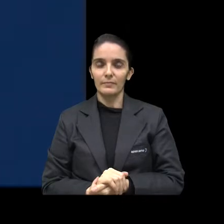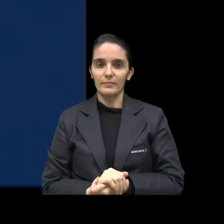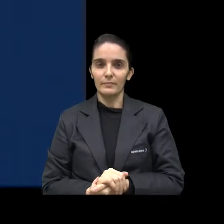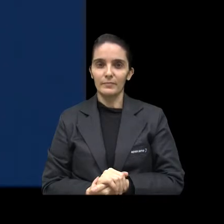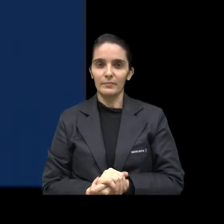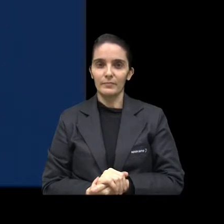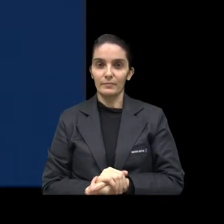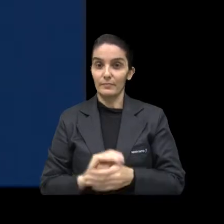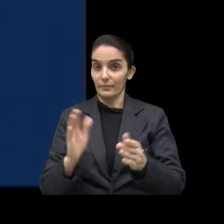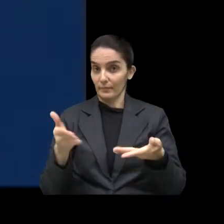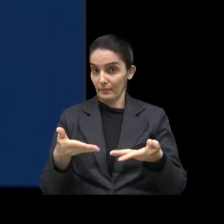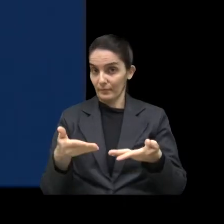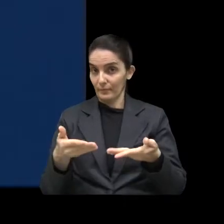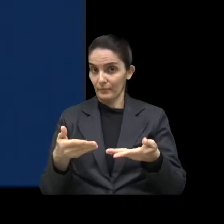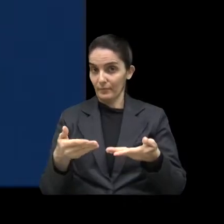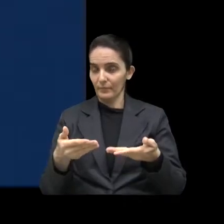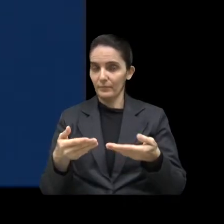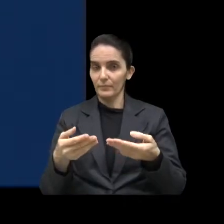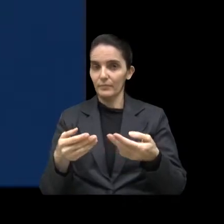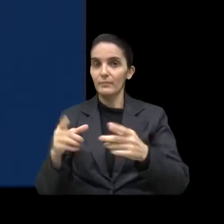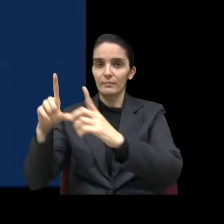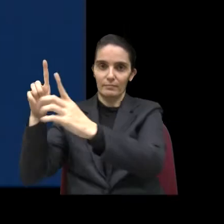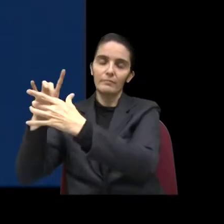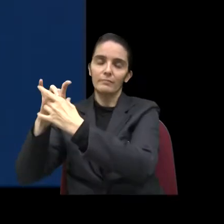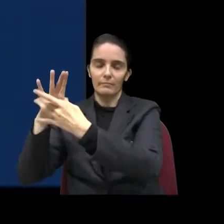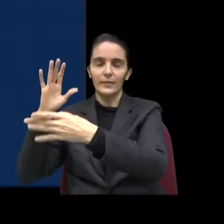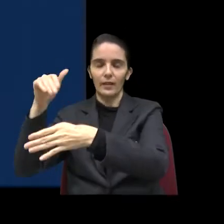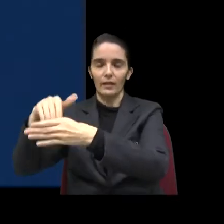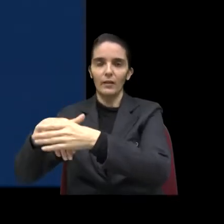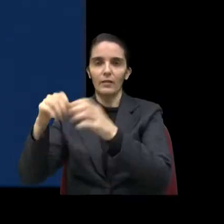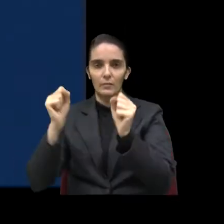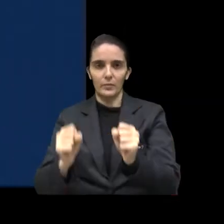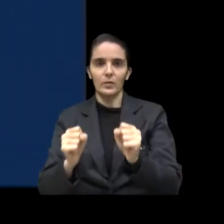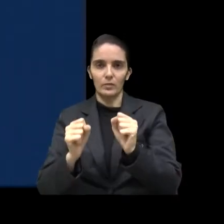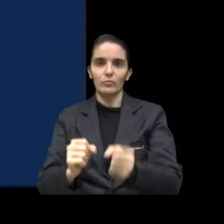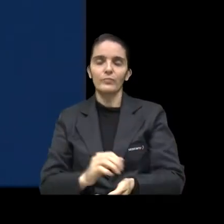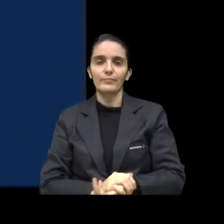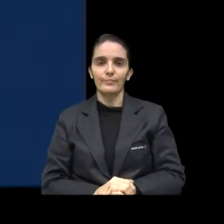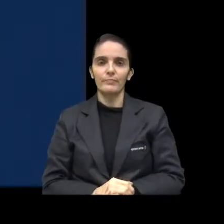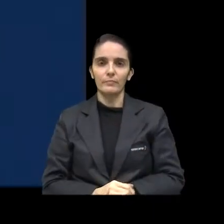Está aberta a moção, seu painel está aberto, senhores vereadores.